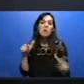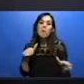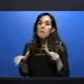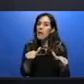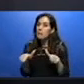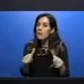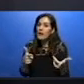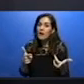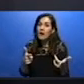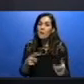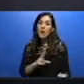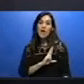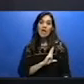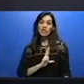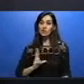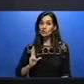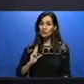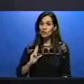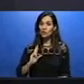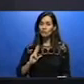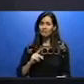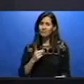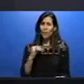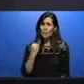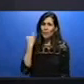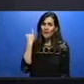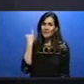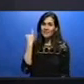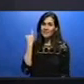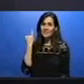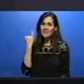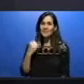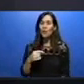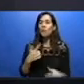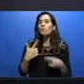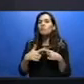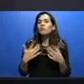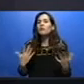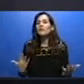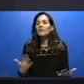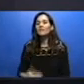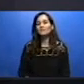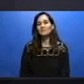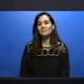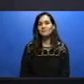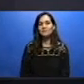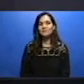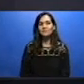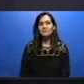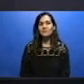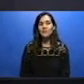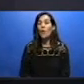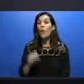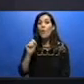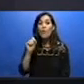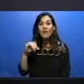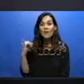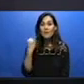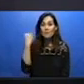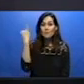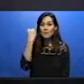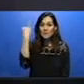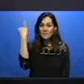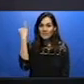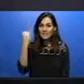ser por religião, não importa. Qual o motivo da viagem? Não importa. O que importa é que ela